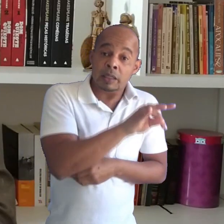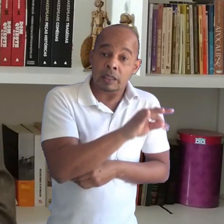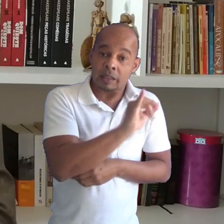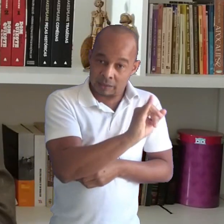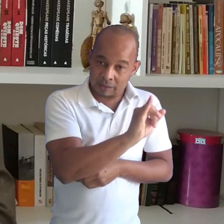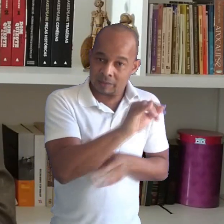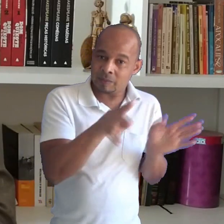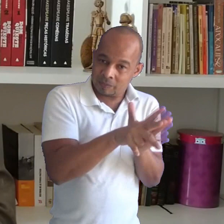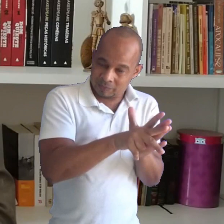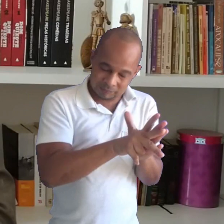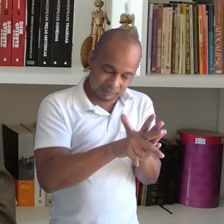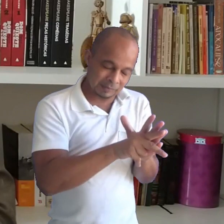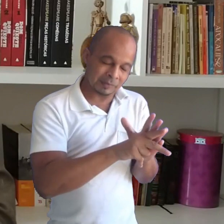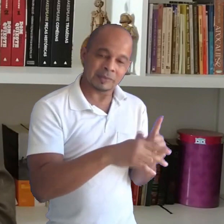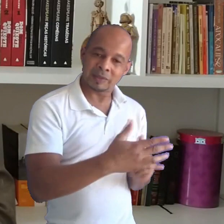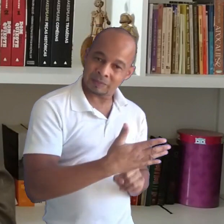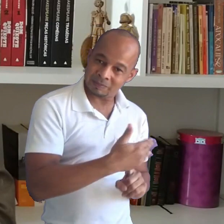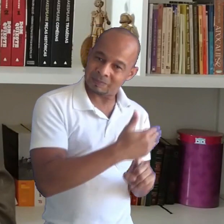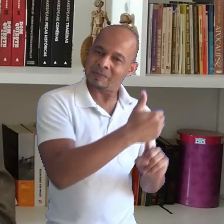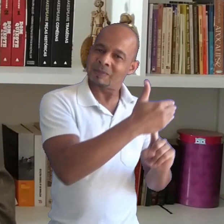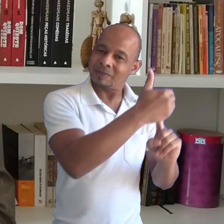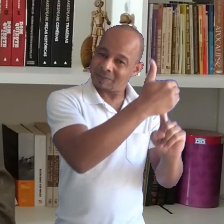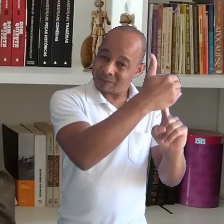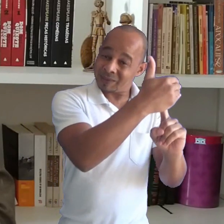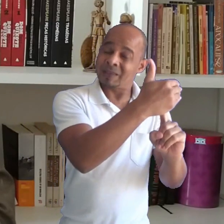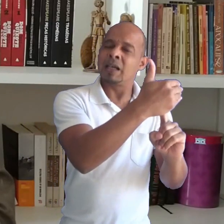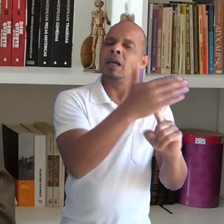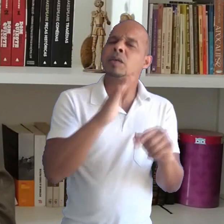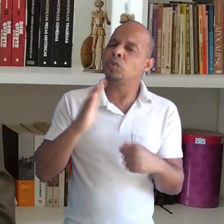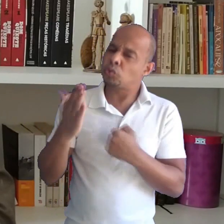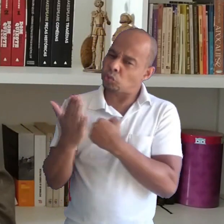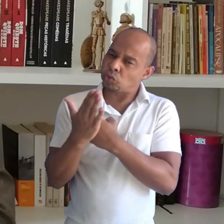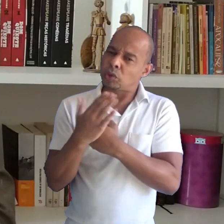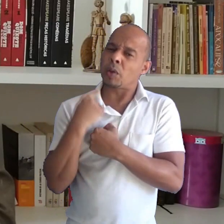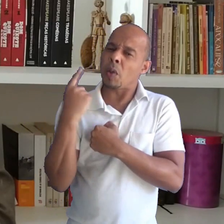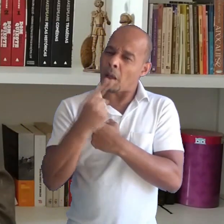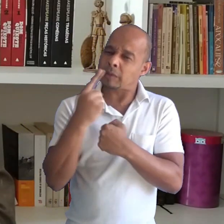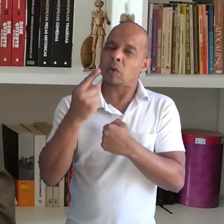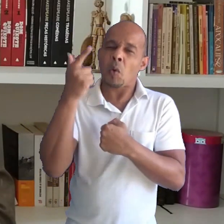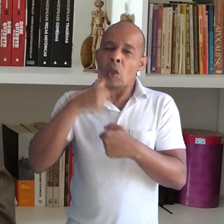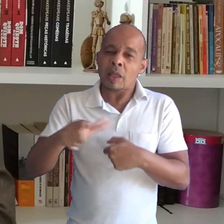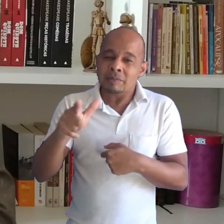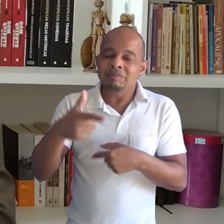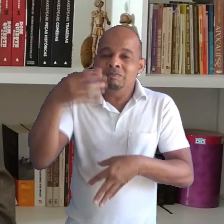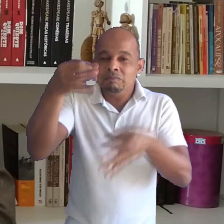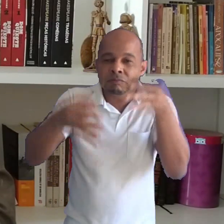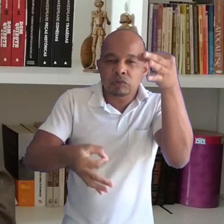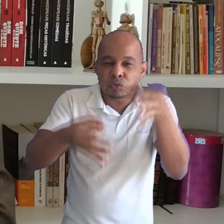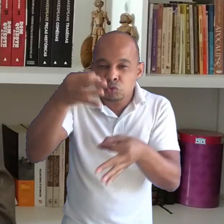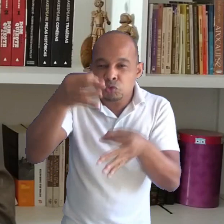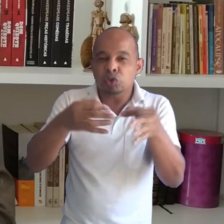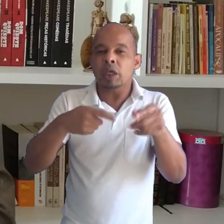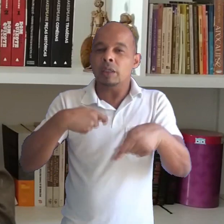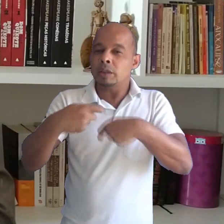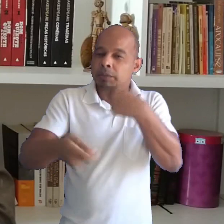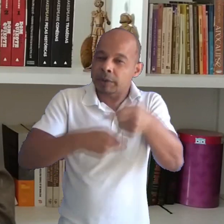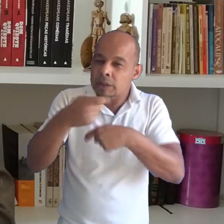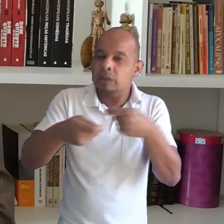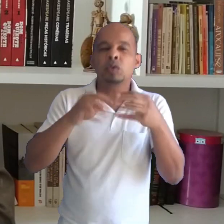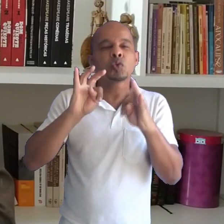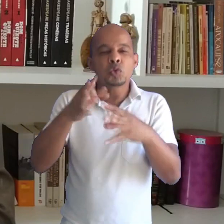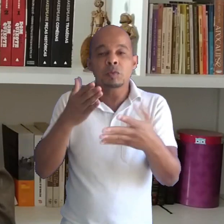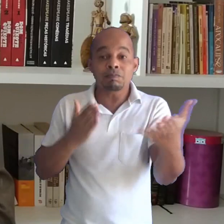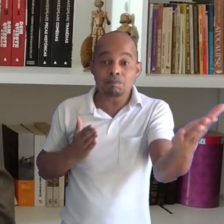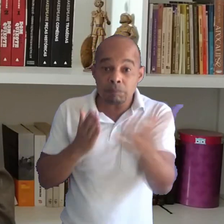agradecer aos nossos colegas do NTI e todos os demais que colaboraram nessa empreitada para superar as